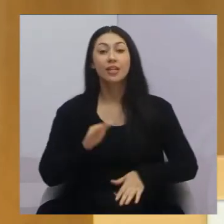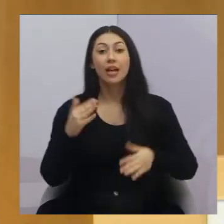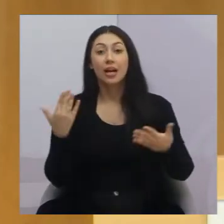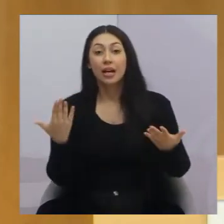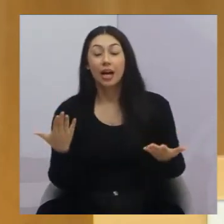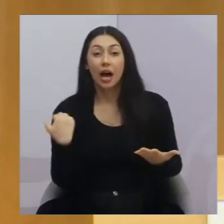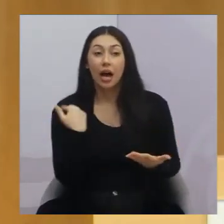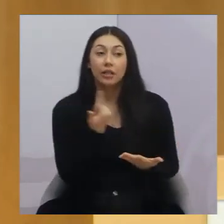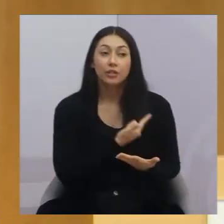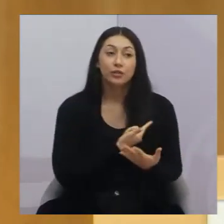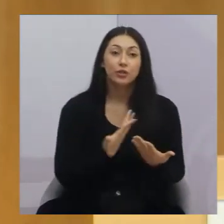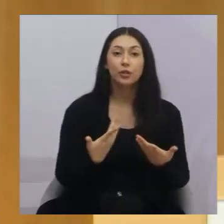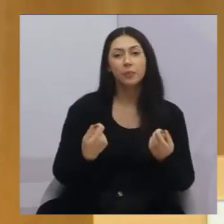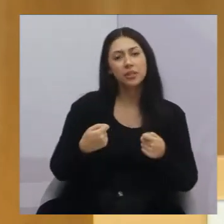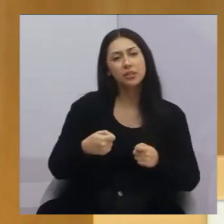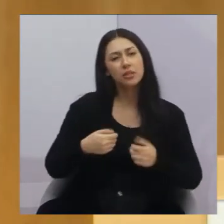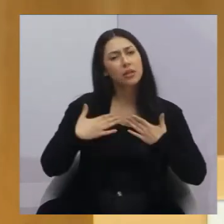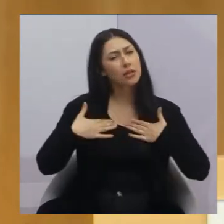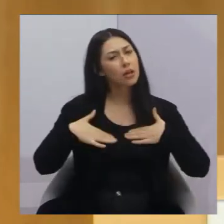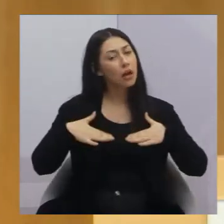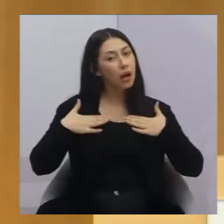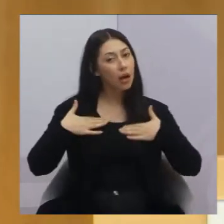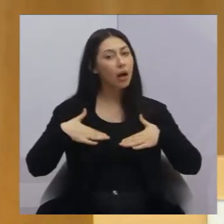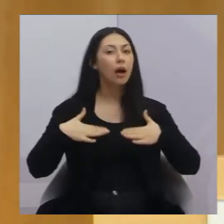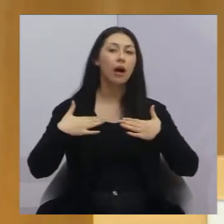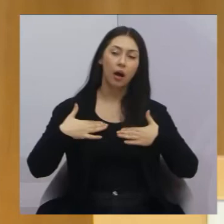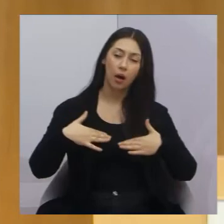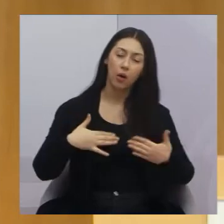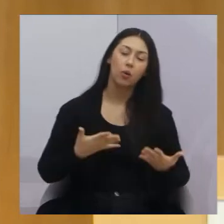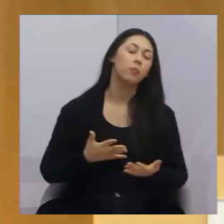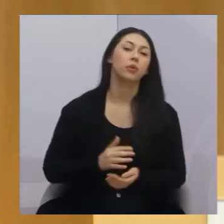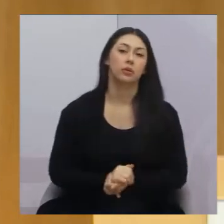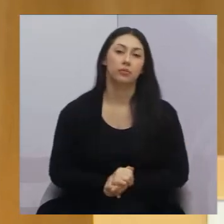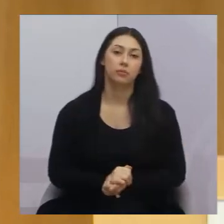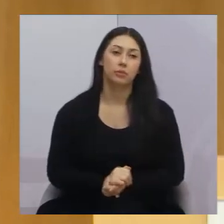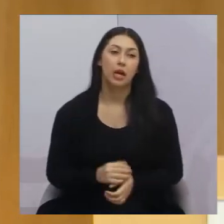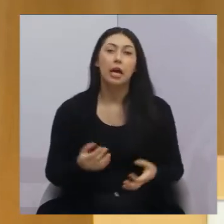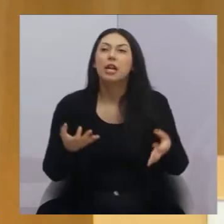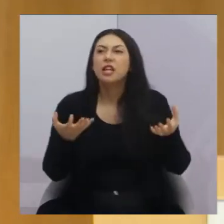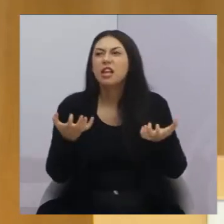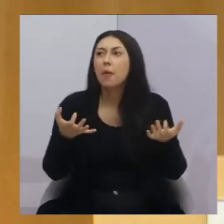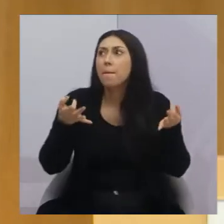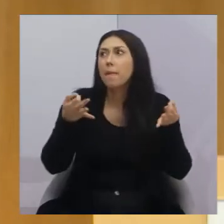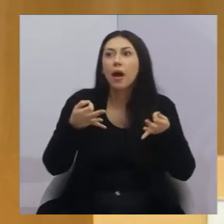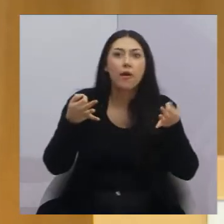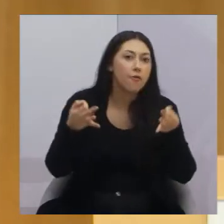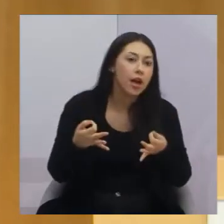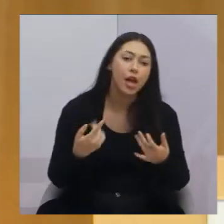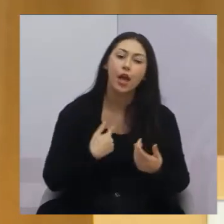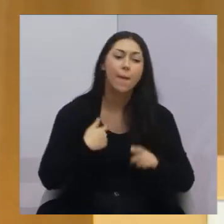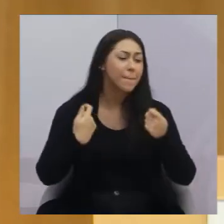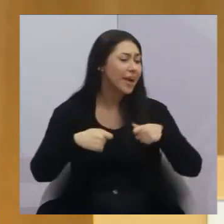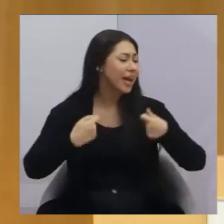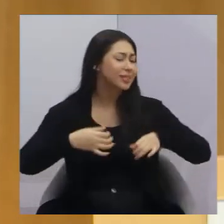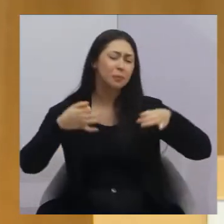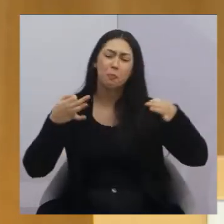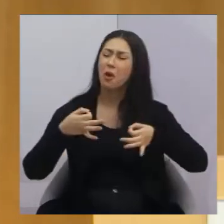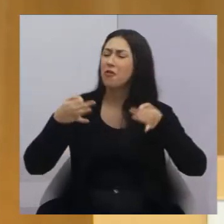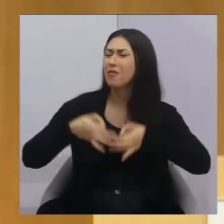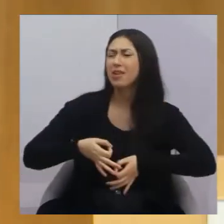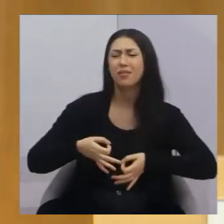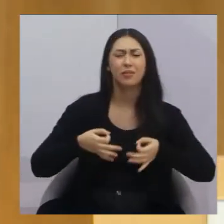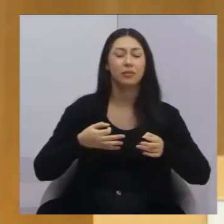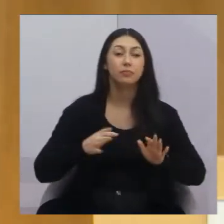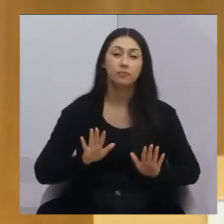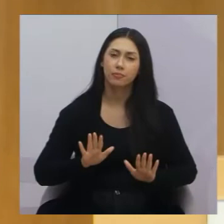gente se cobrar menos, né? Com relação à perfeição, que precisa ser perfeito, que precisa dar tudo